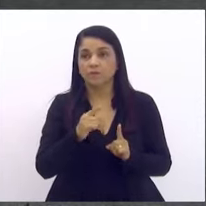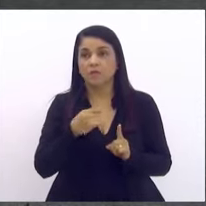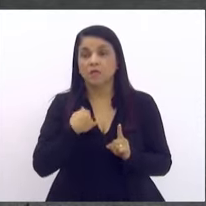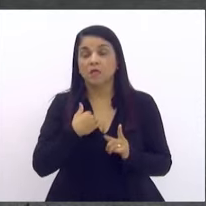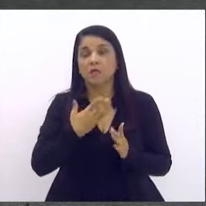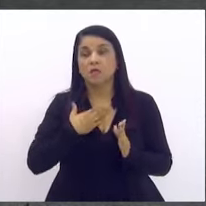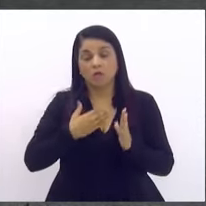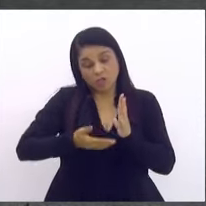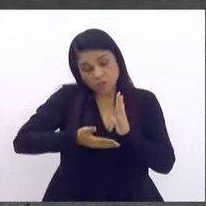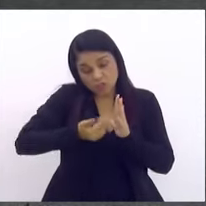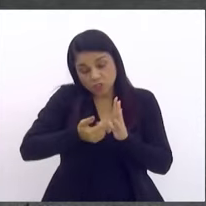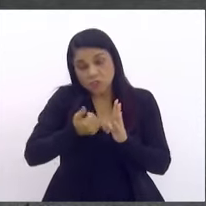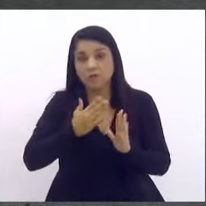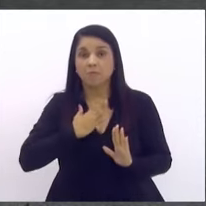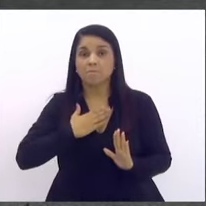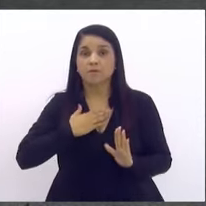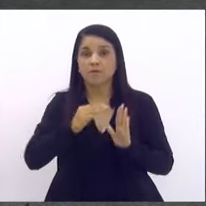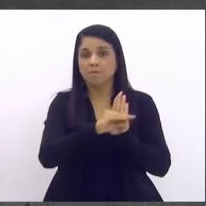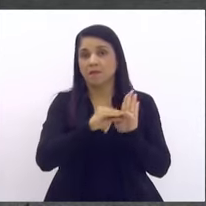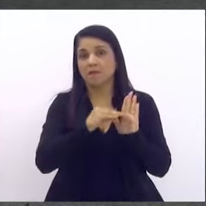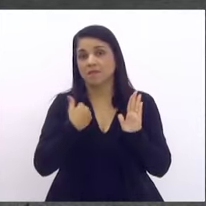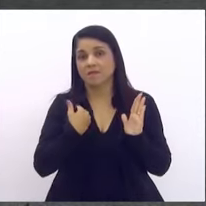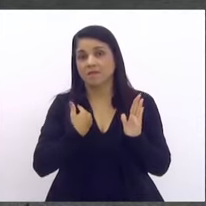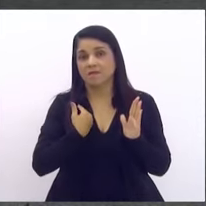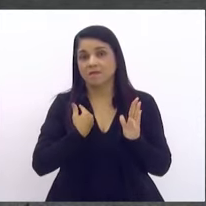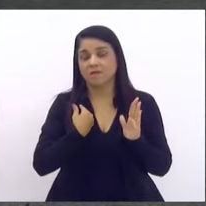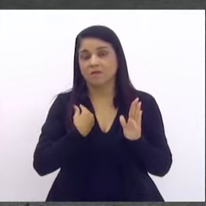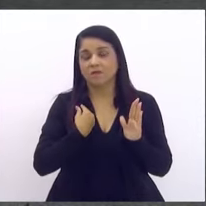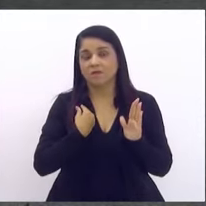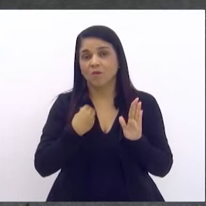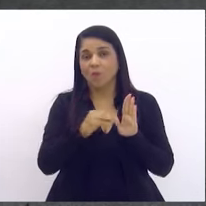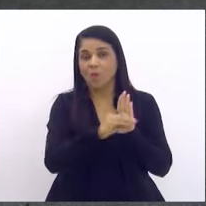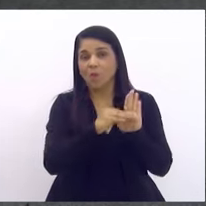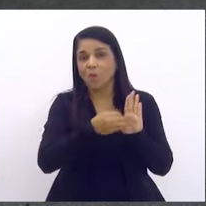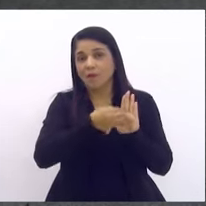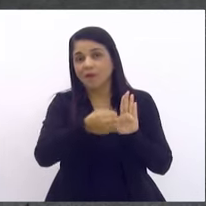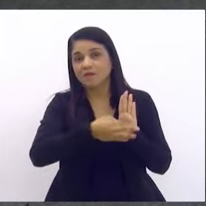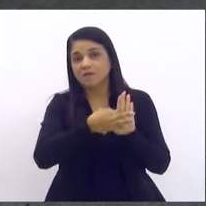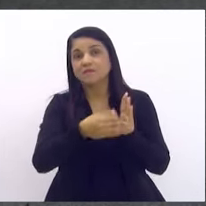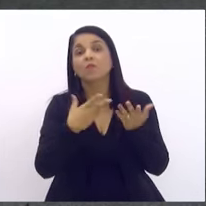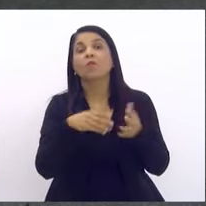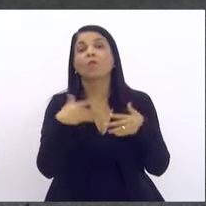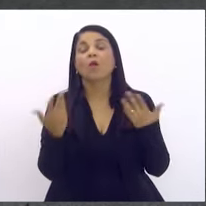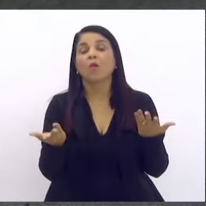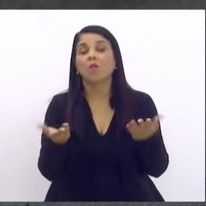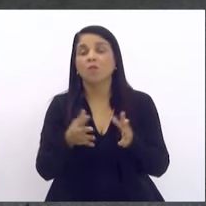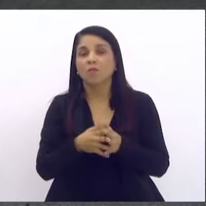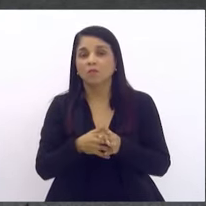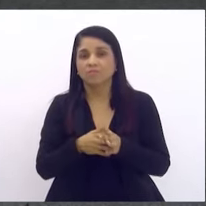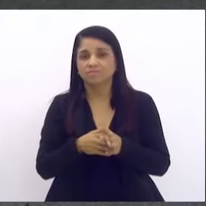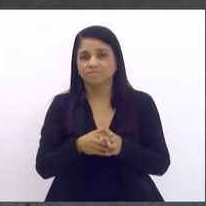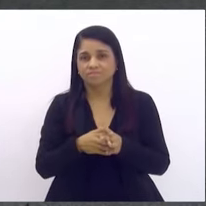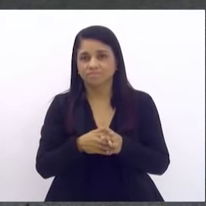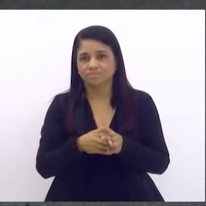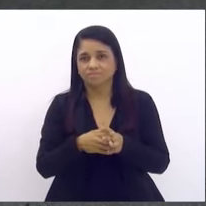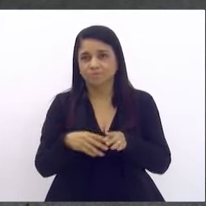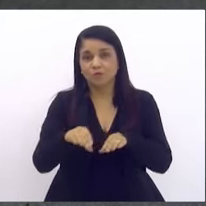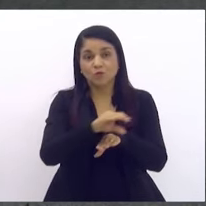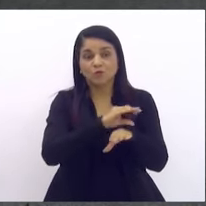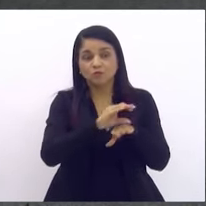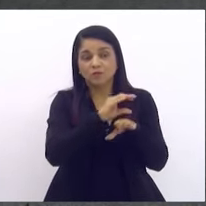retiraria pelo menos as minhas eu quero saber qual parecer ele deu constitucionalidade com emendas só